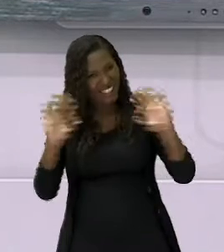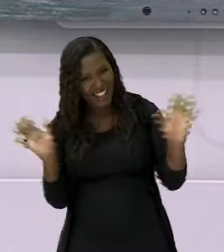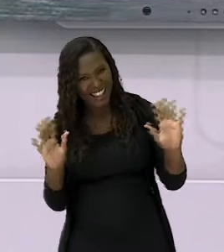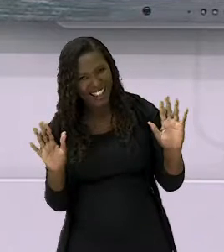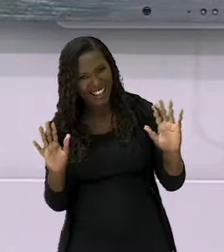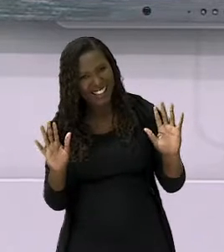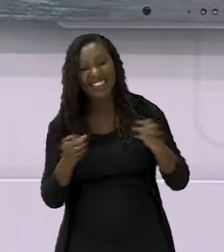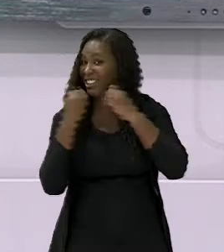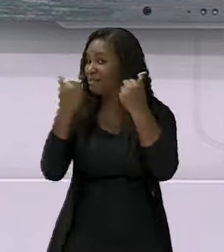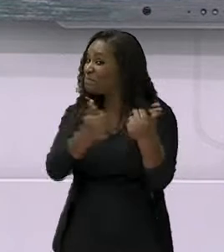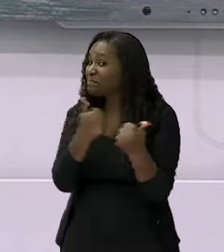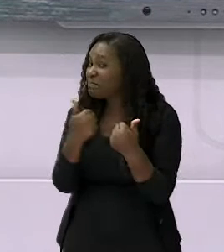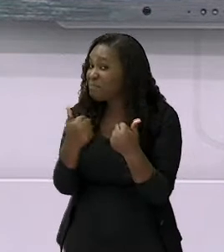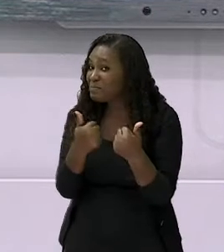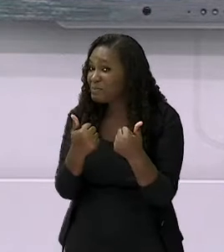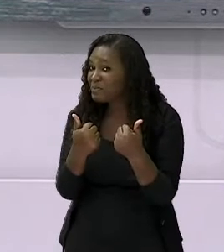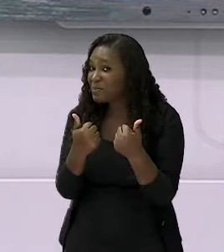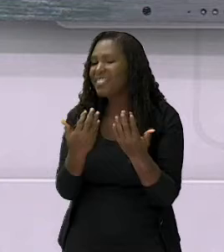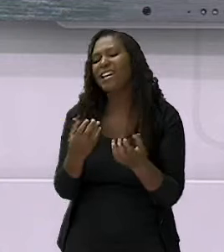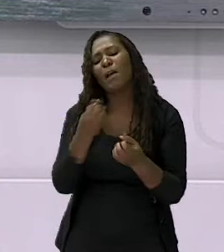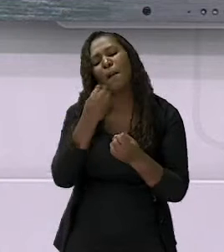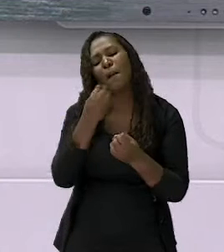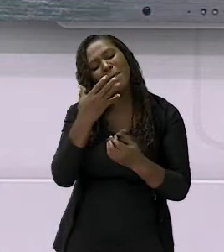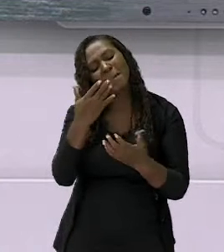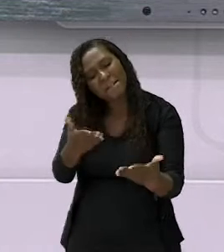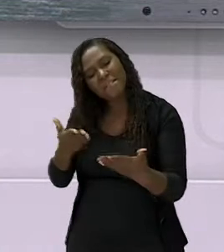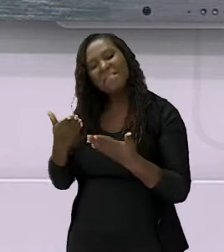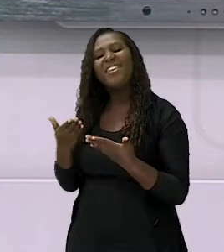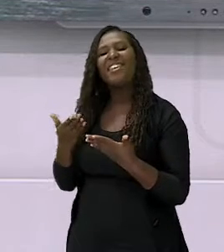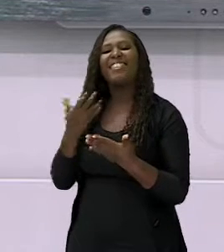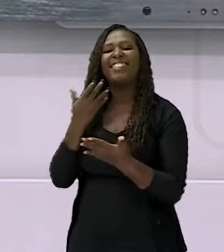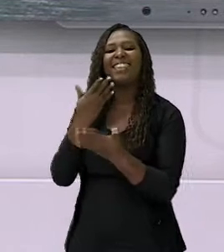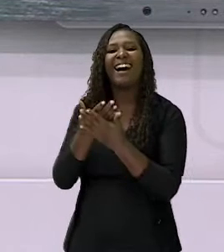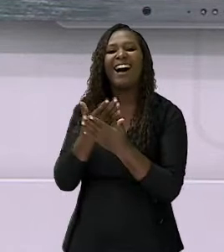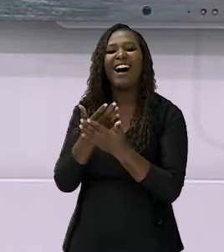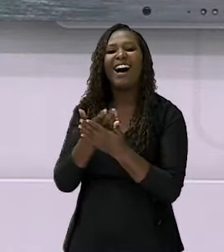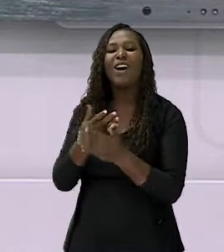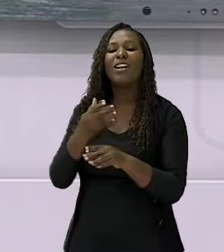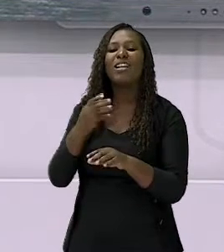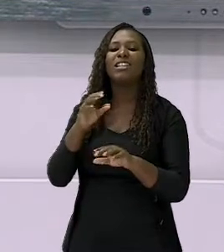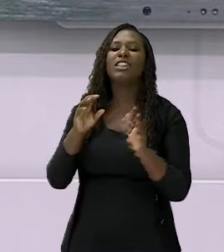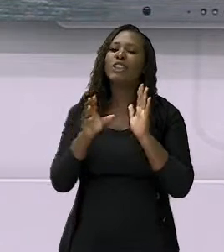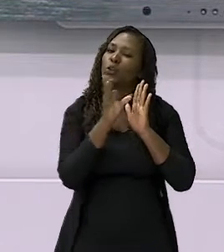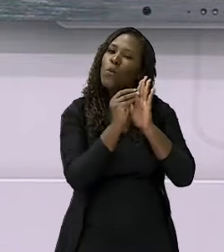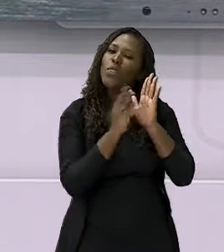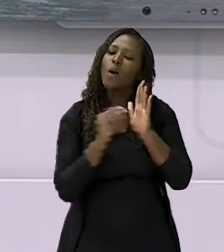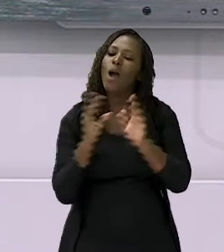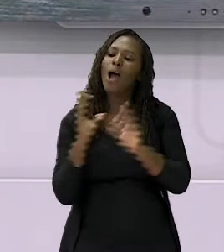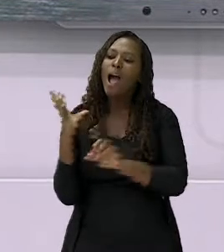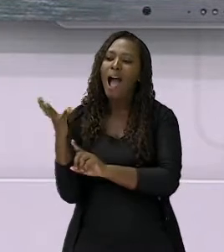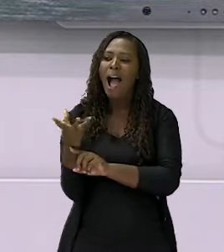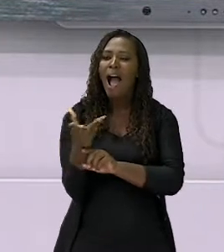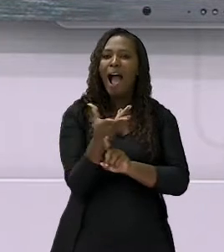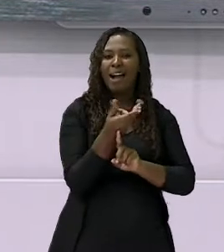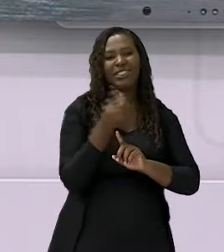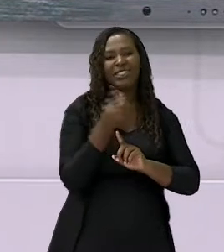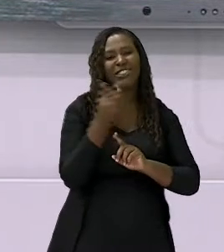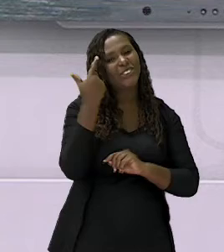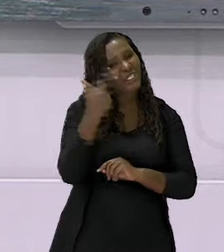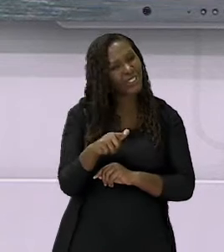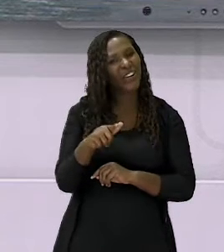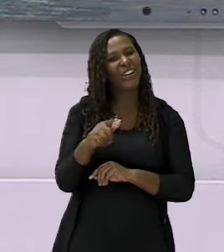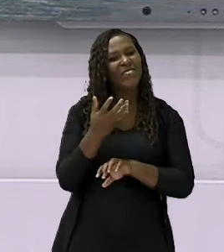Olá, tudo bem? Seja bem-vindo para mais uma aula do conteúdo de arte para os anos iniciais. E